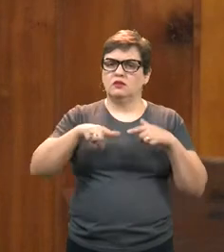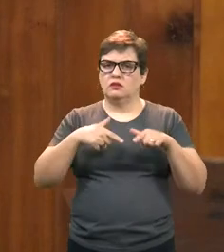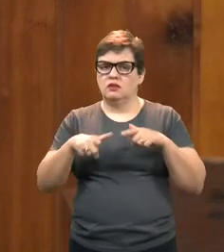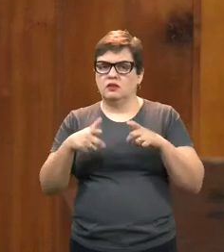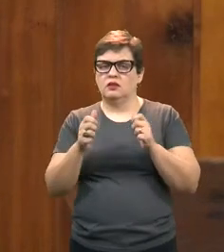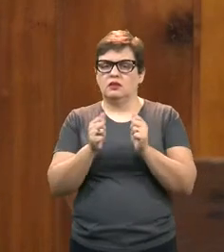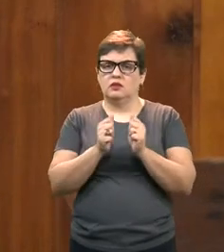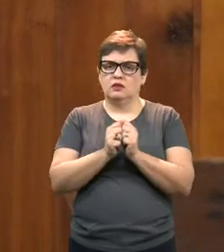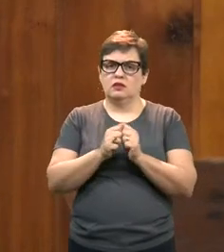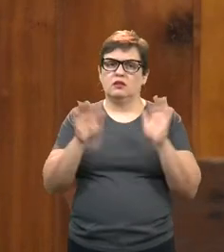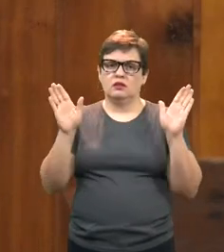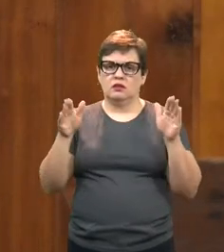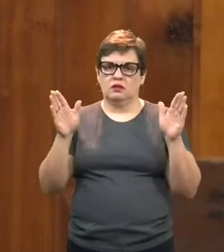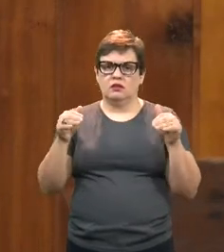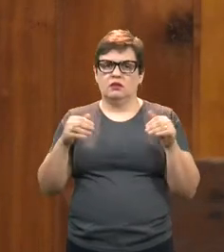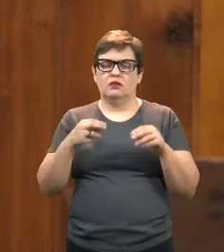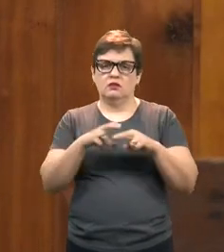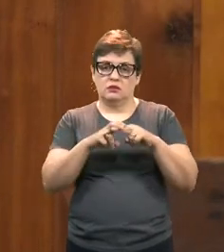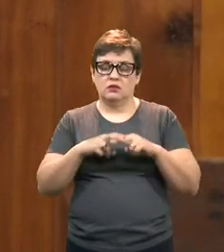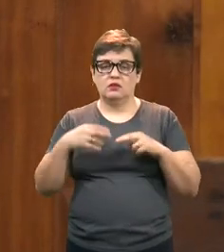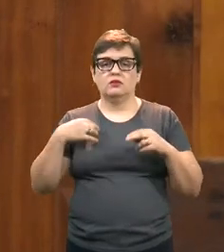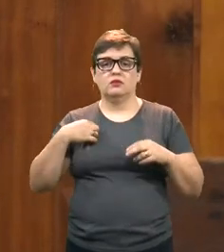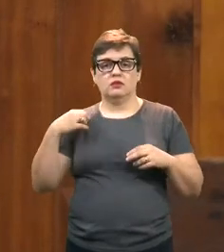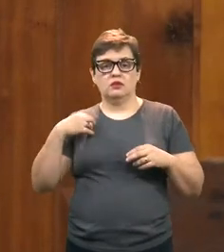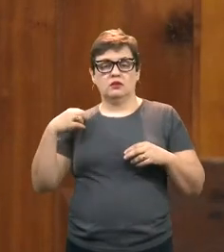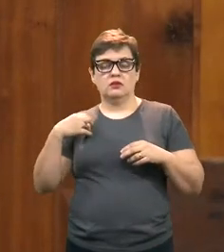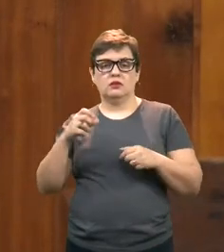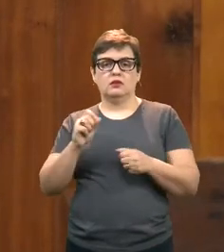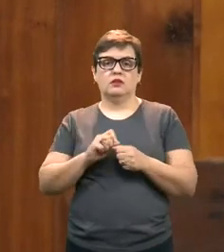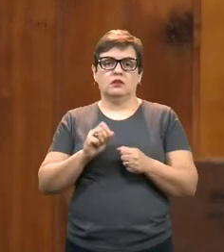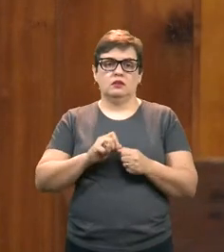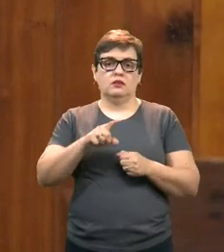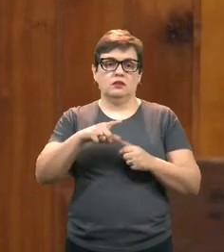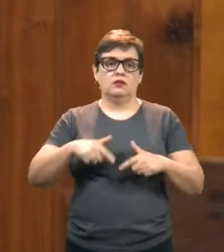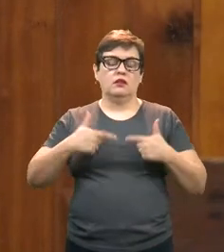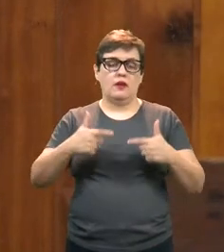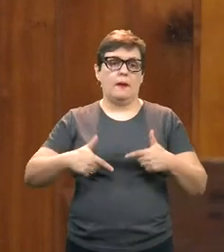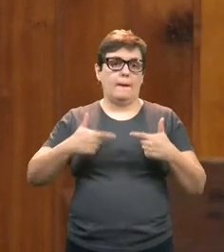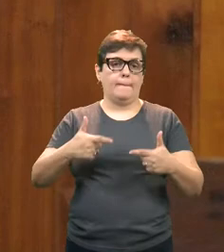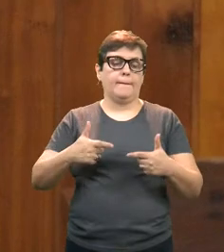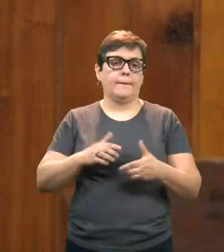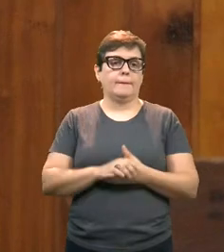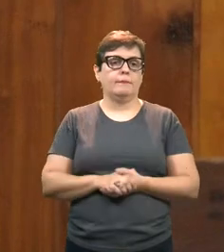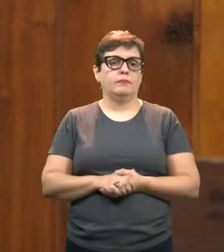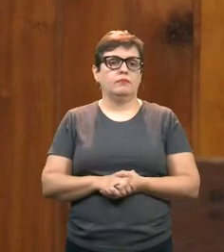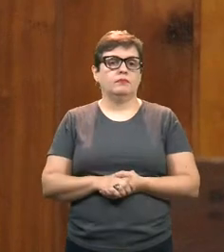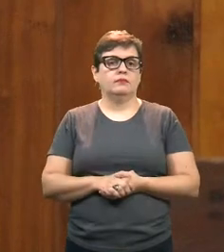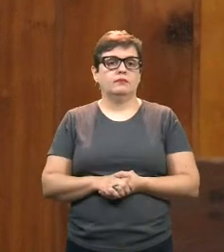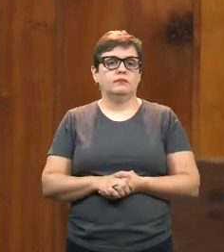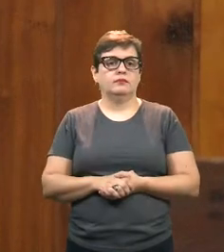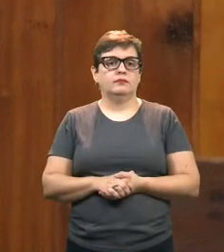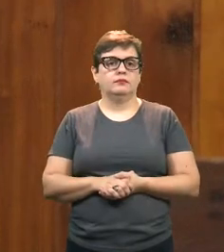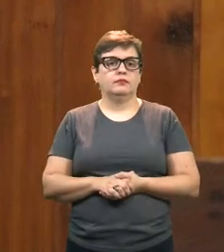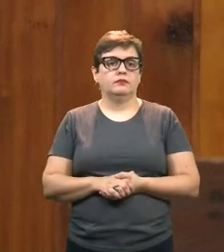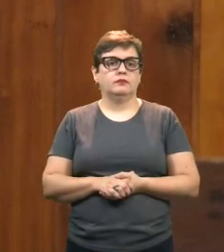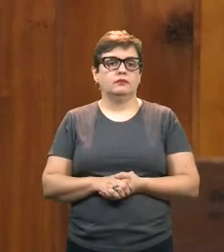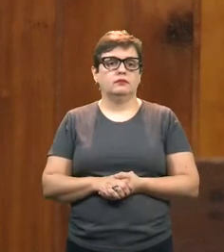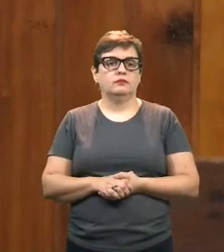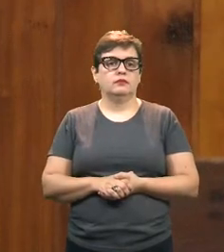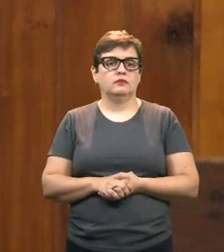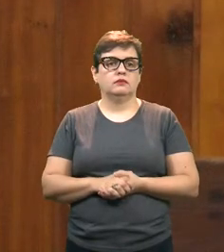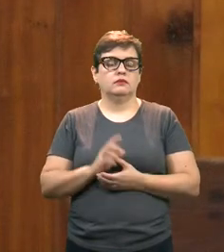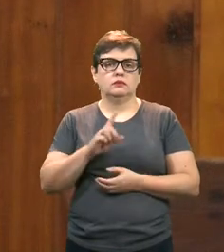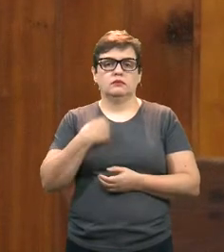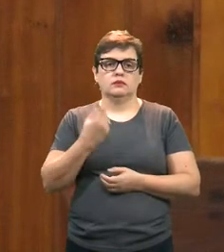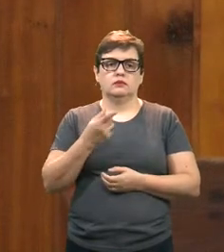questões de voluntários, enfim, de fazermos essa luta, né? Eu falei, mas a gente não